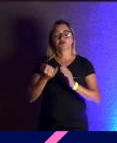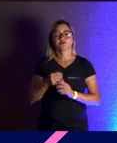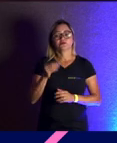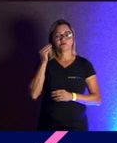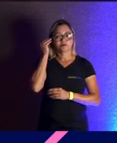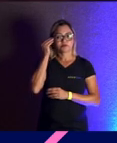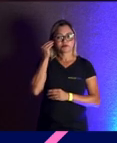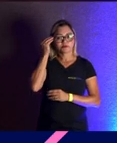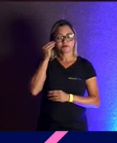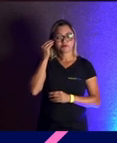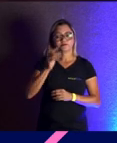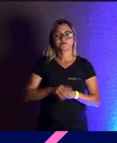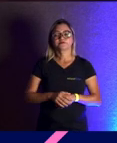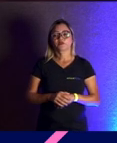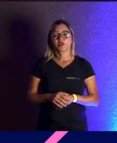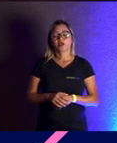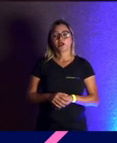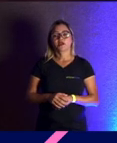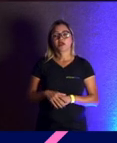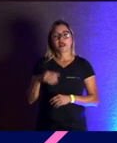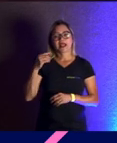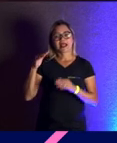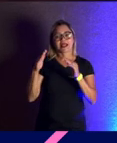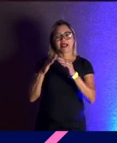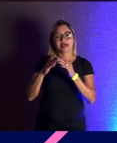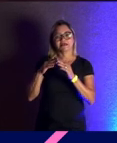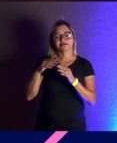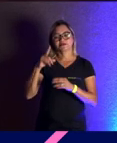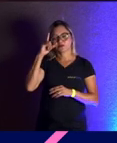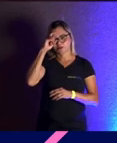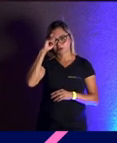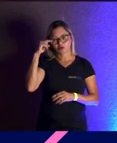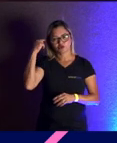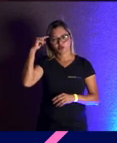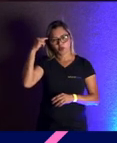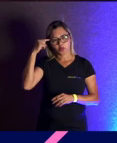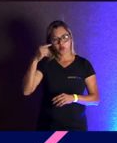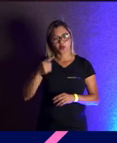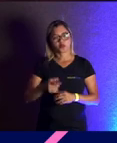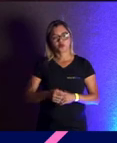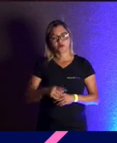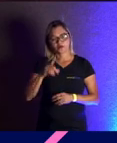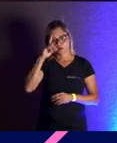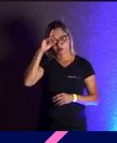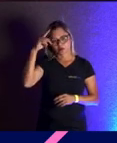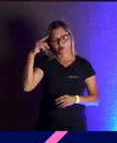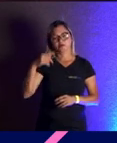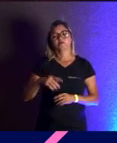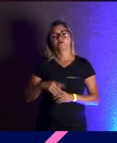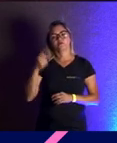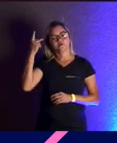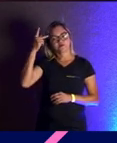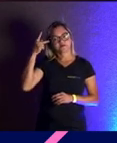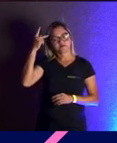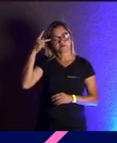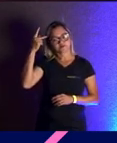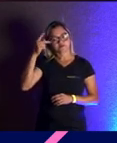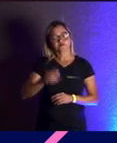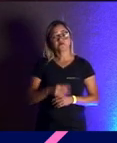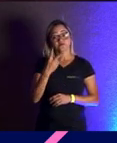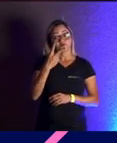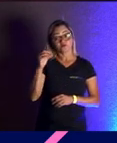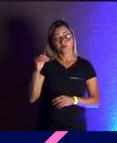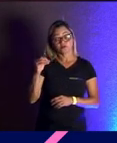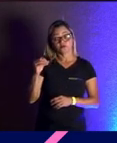psiquiátricas, que na época se chamavam mais coisas, mas como judiciais. Foram 25 homens, mas também 3 mulheres,